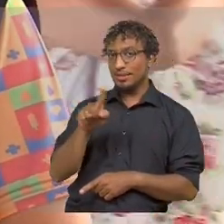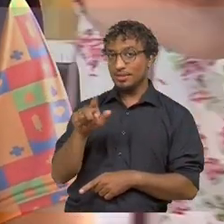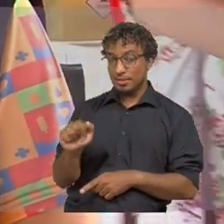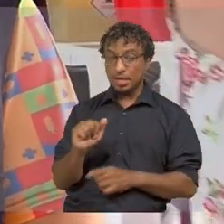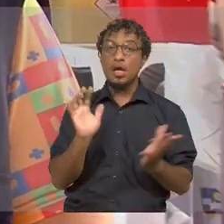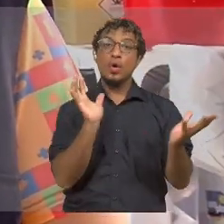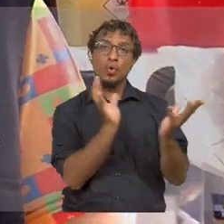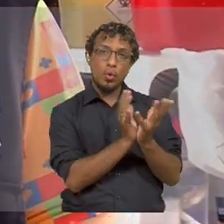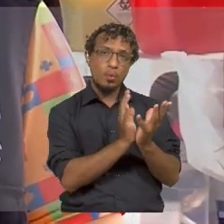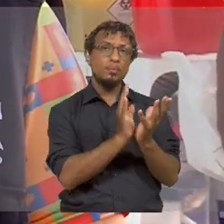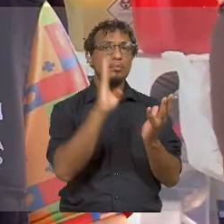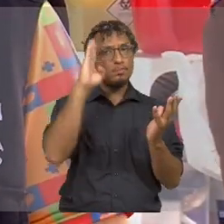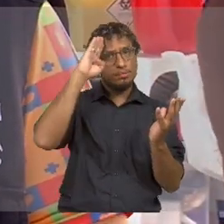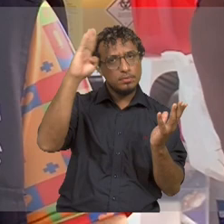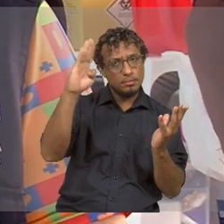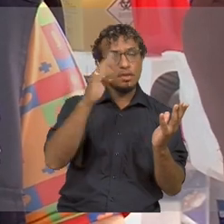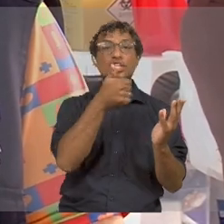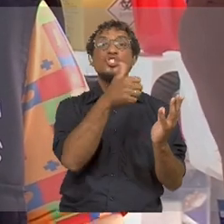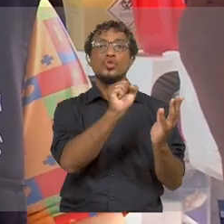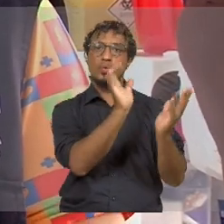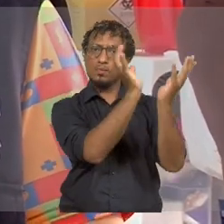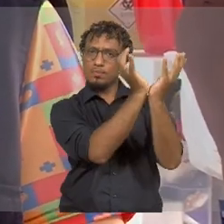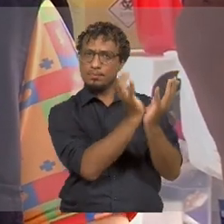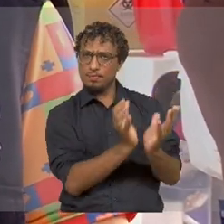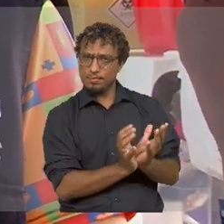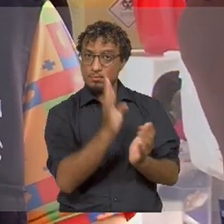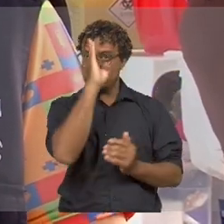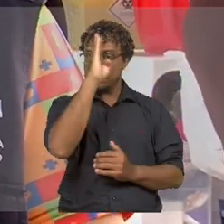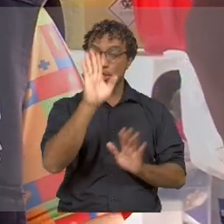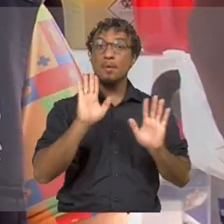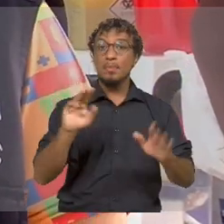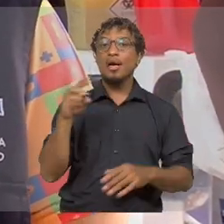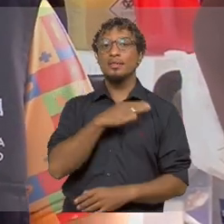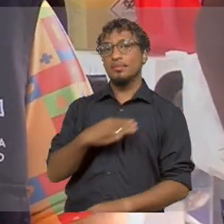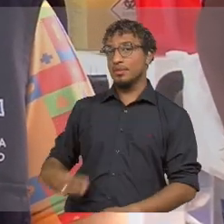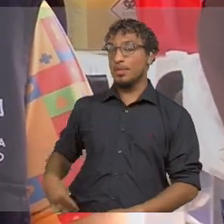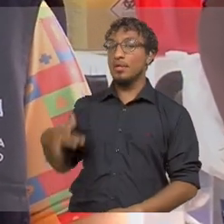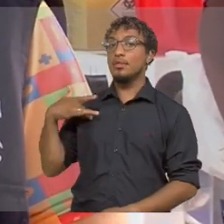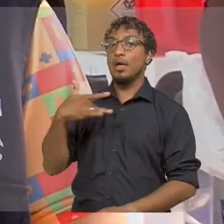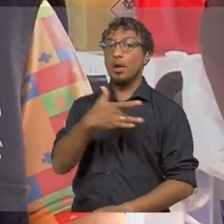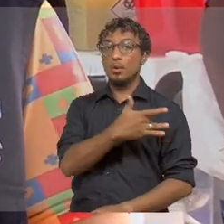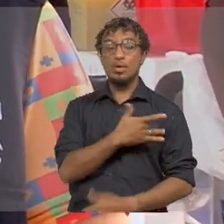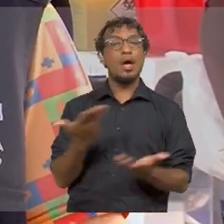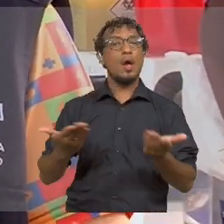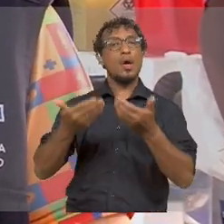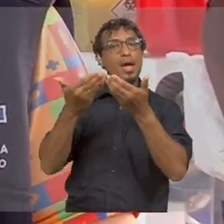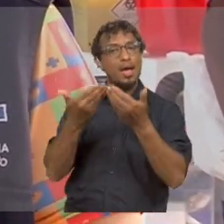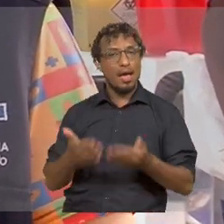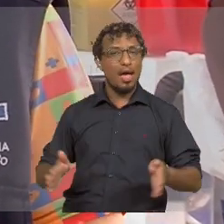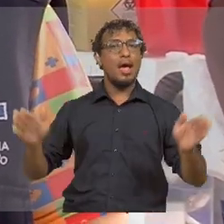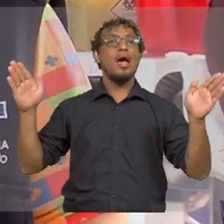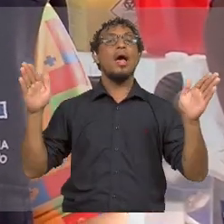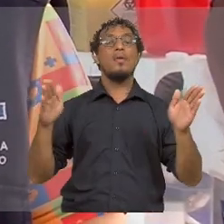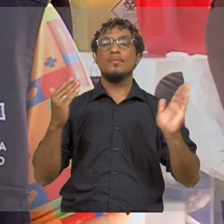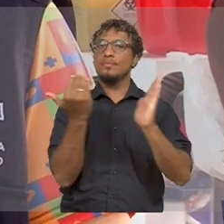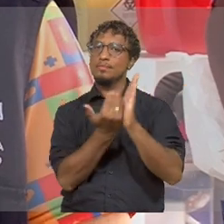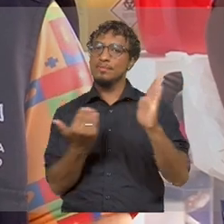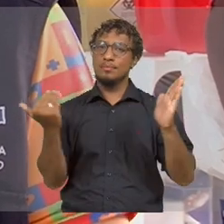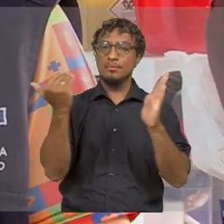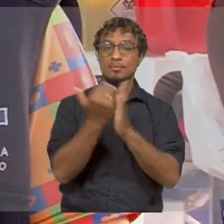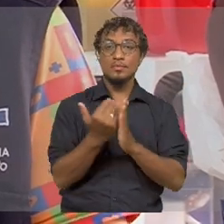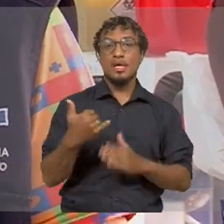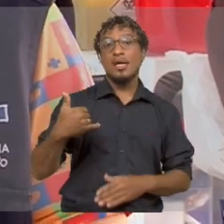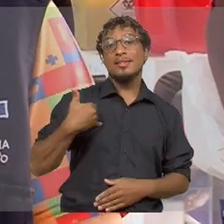de 18 públicos elegíveis para vacinação, porém o Ministério da Saúde abriu a vacinação para um público a partir